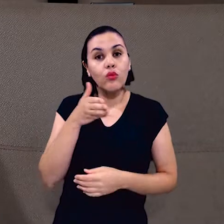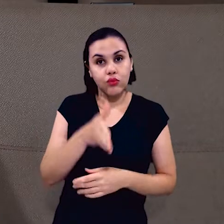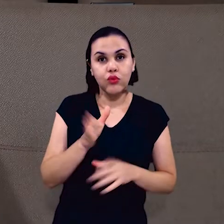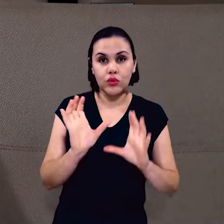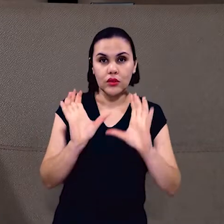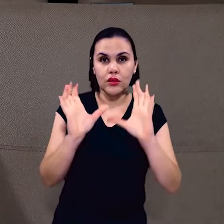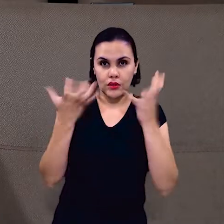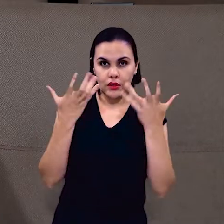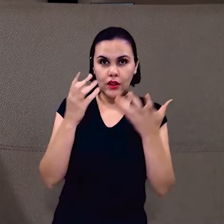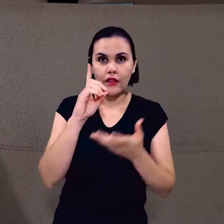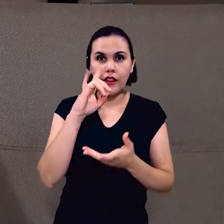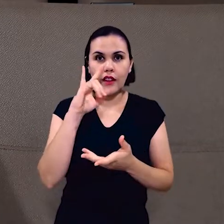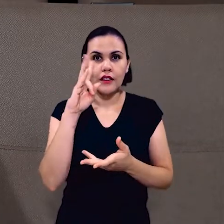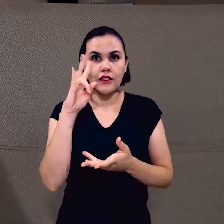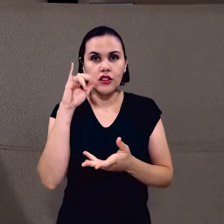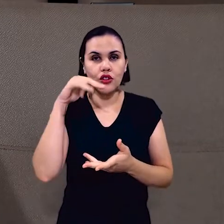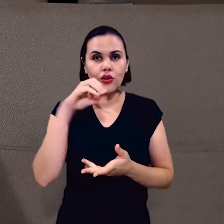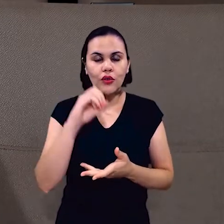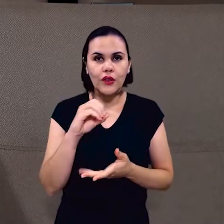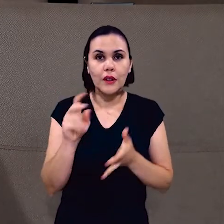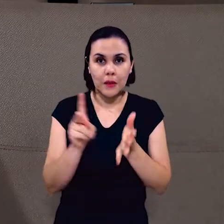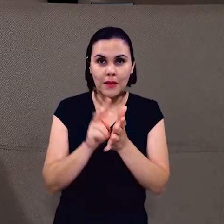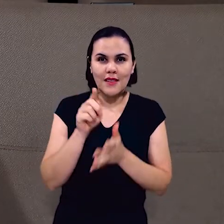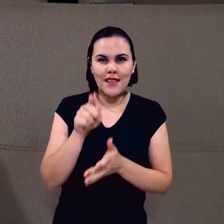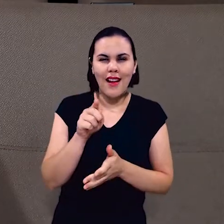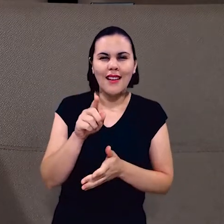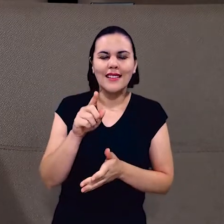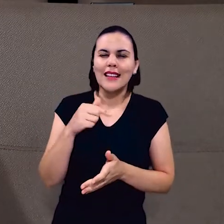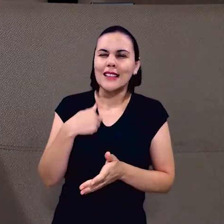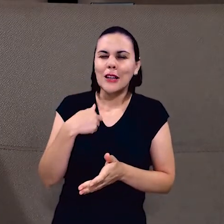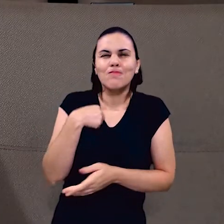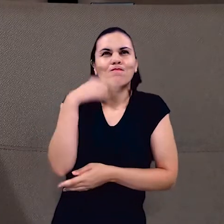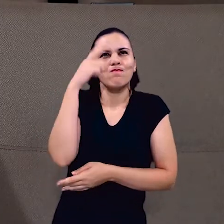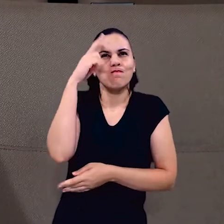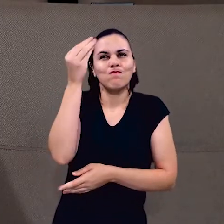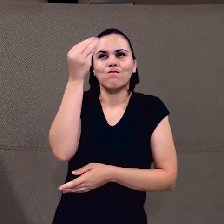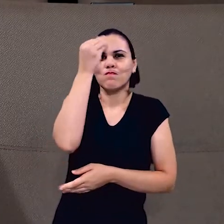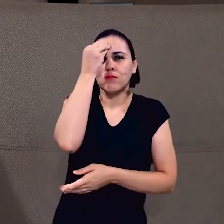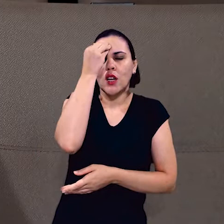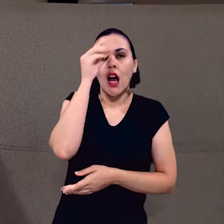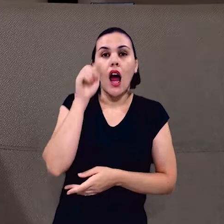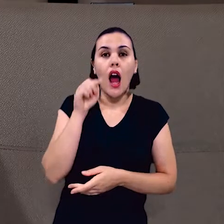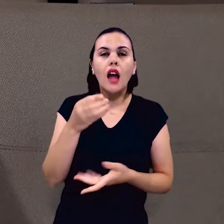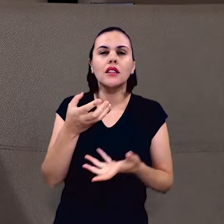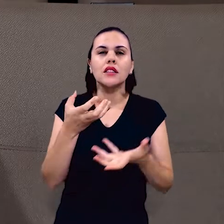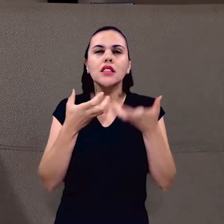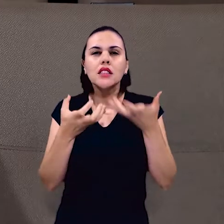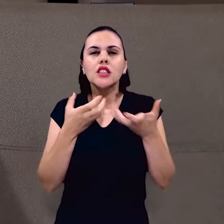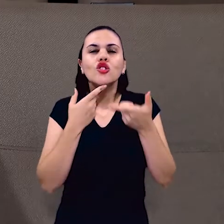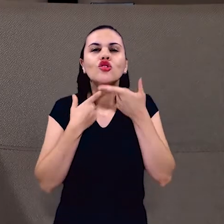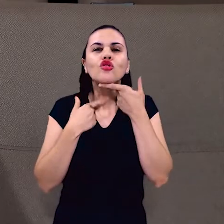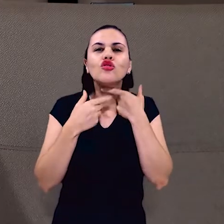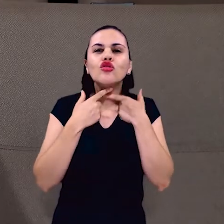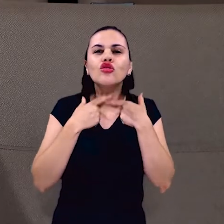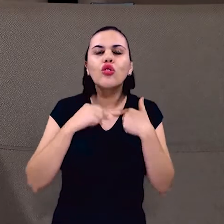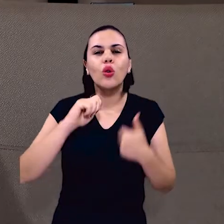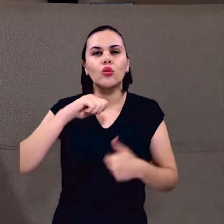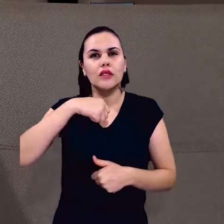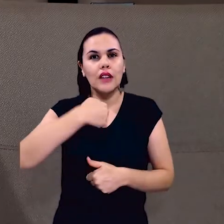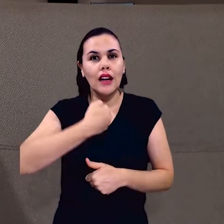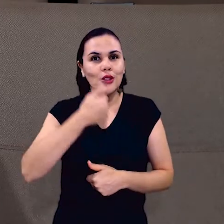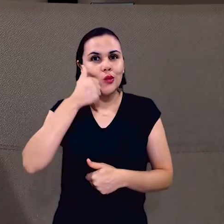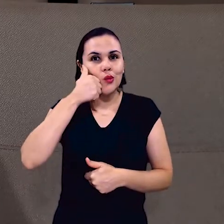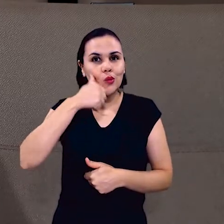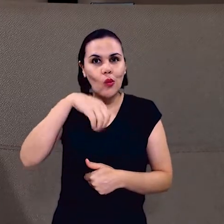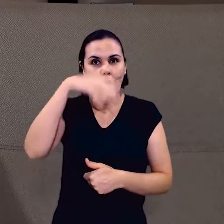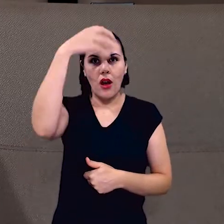eu pude estar na festa do Divino dela, que para mim foi muito marcante, né? Ela queria muito ser imperatriz e